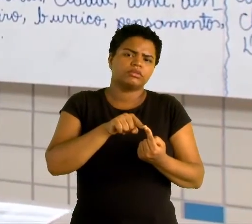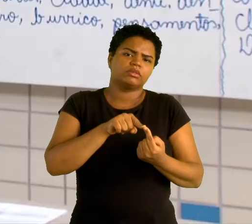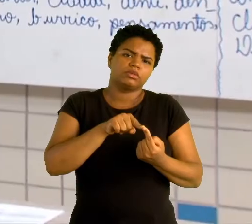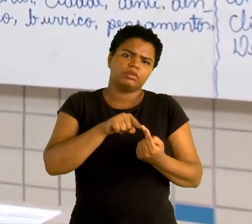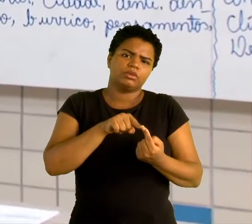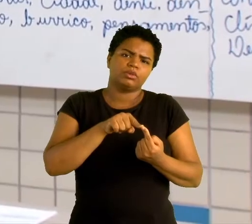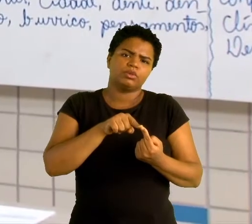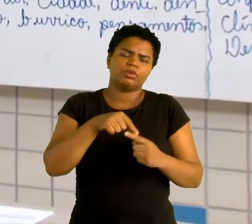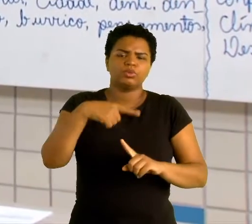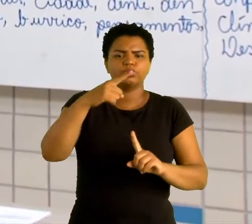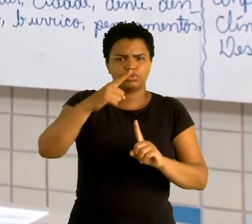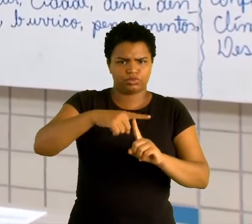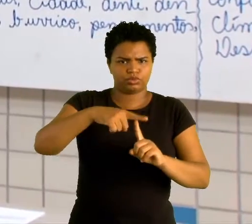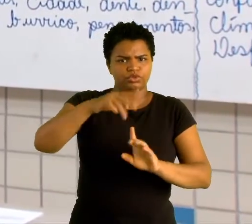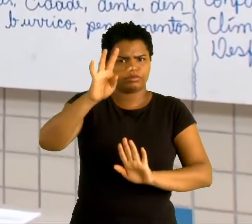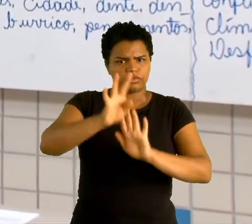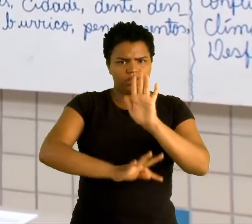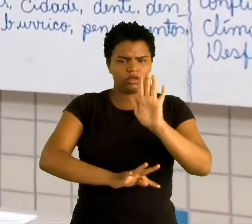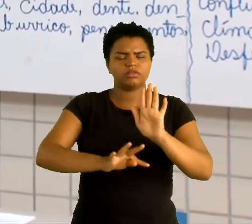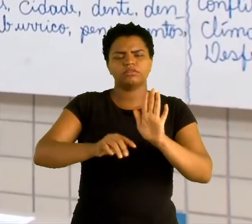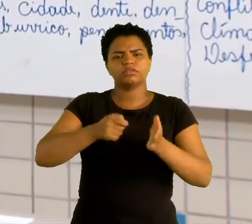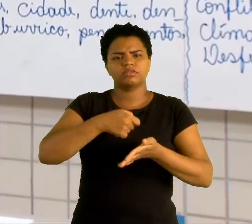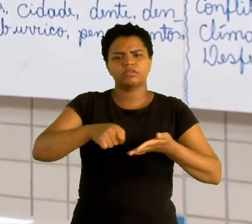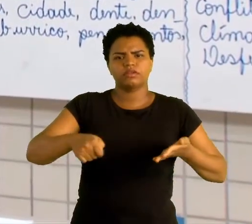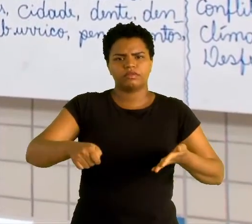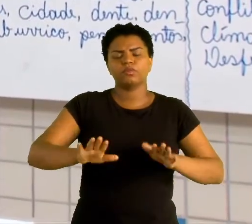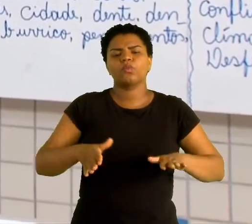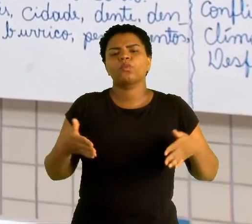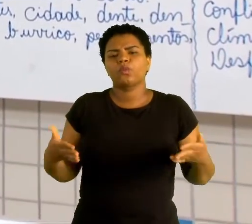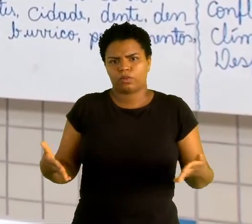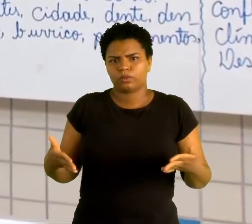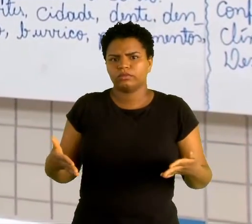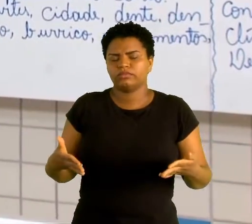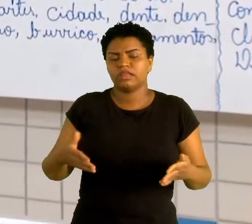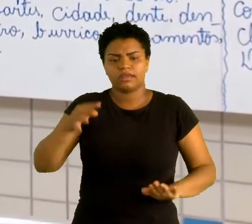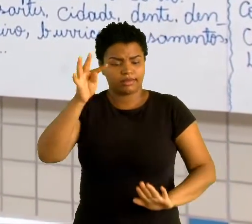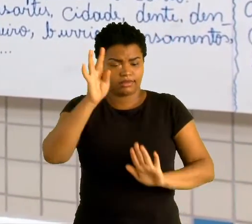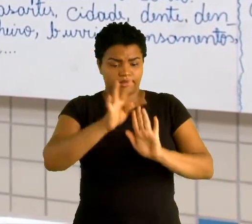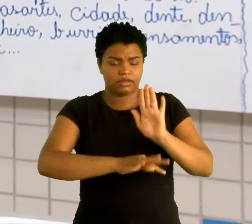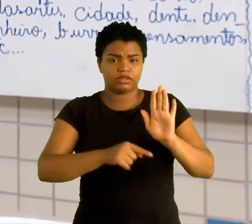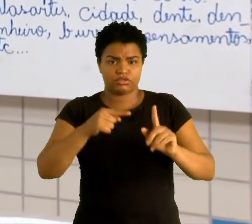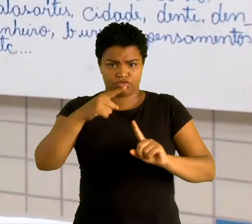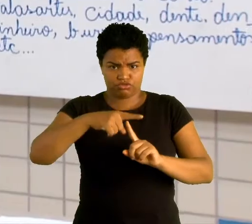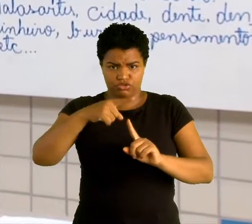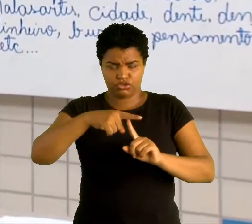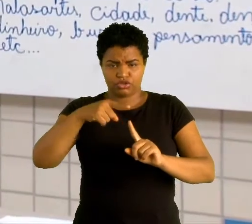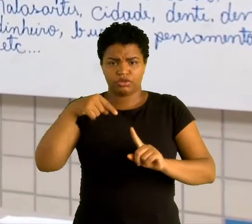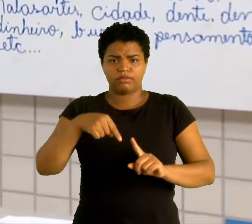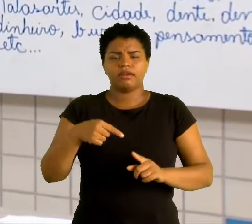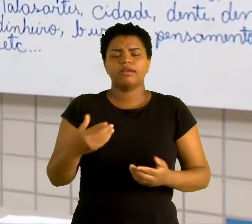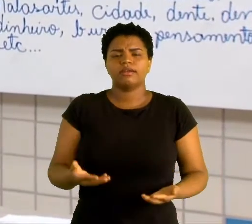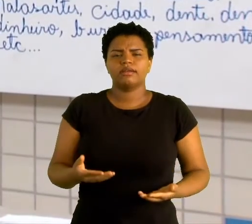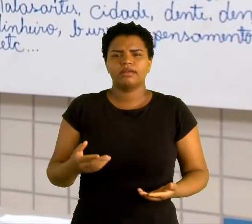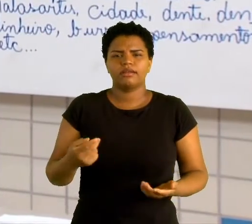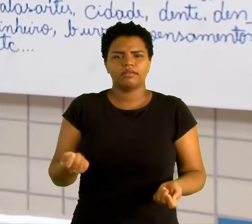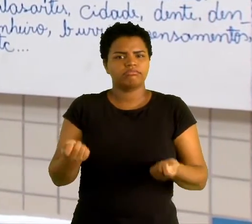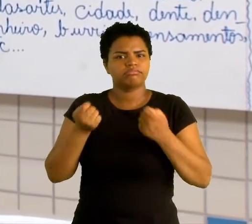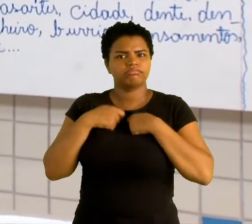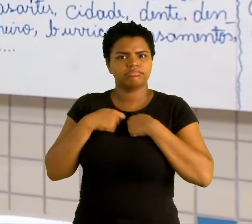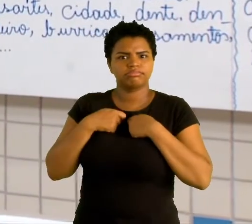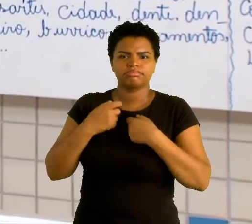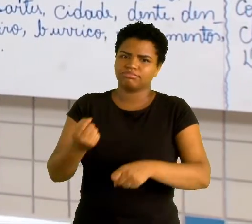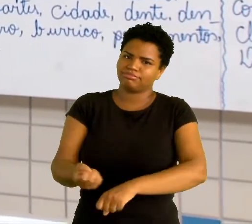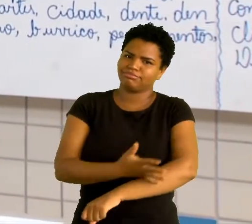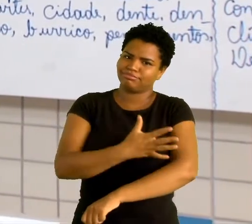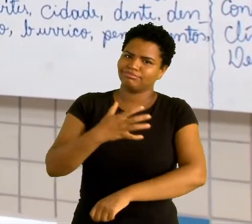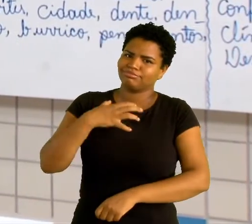esse tipo de texto foi escrito, né? Esse tipo de texto, então, eles nos causa algum